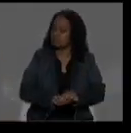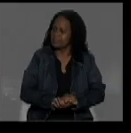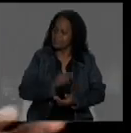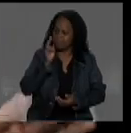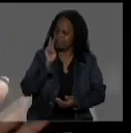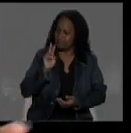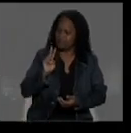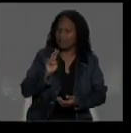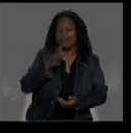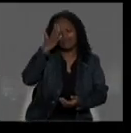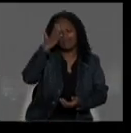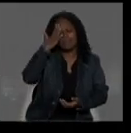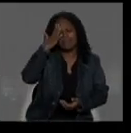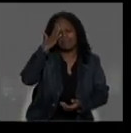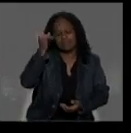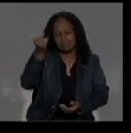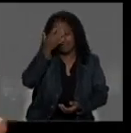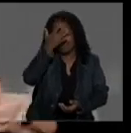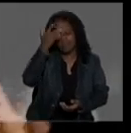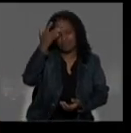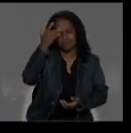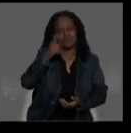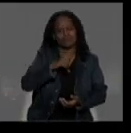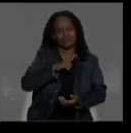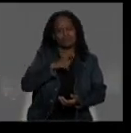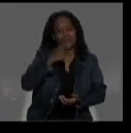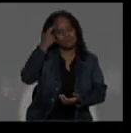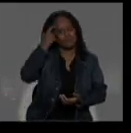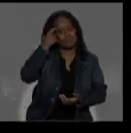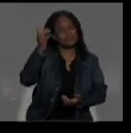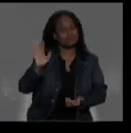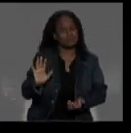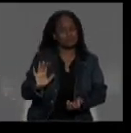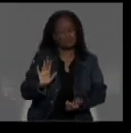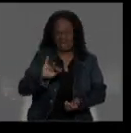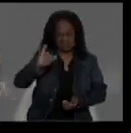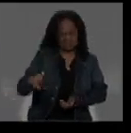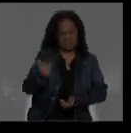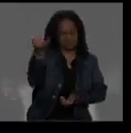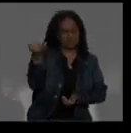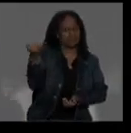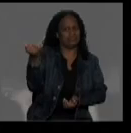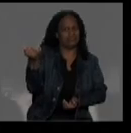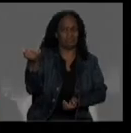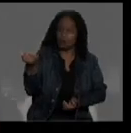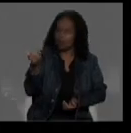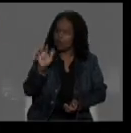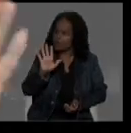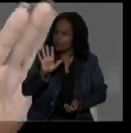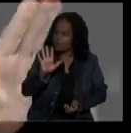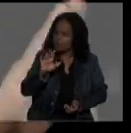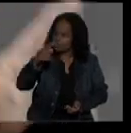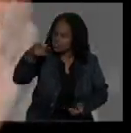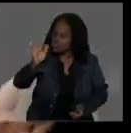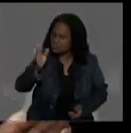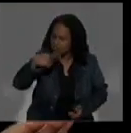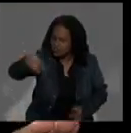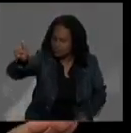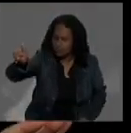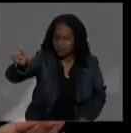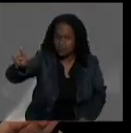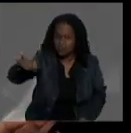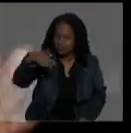de... Né? A gente sabe que as pessoas ainda têm esse pensamento, são aproveitadores, são... Peraí, você já foi